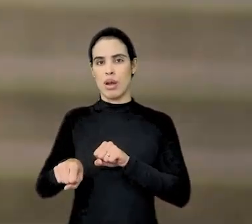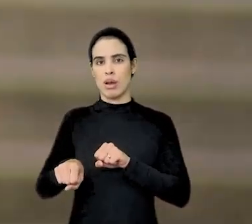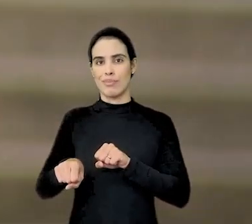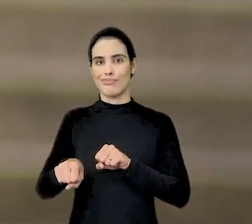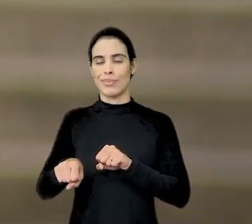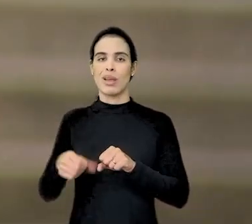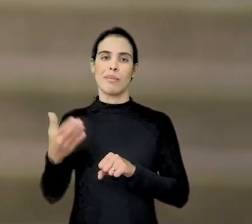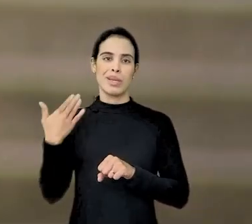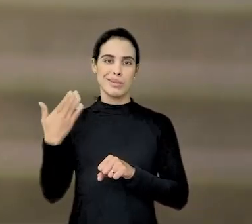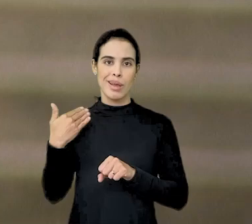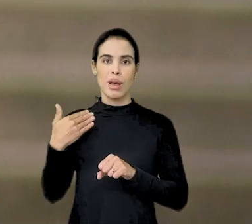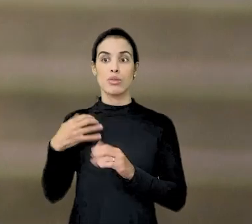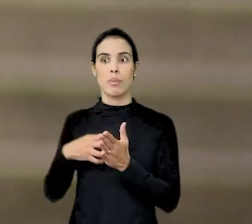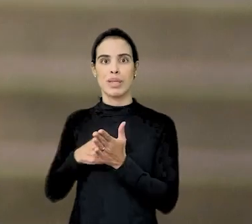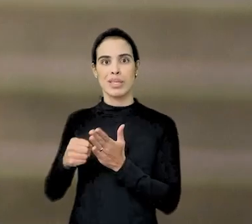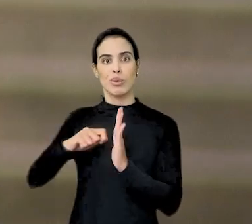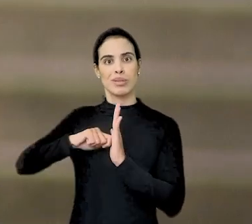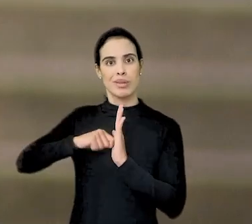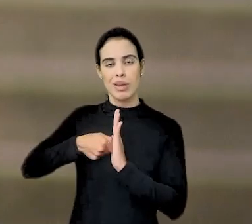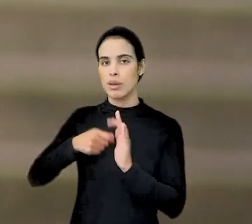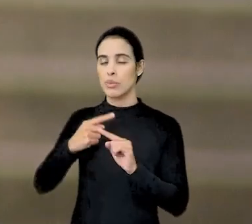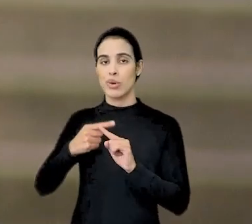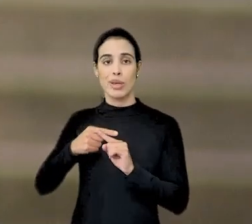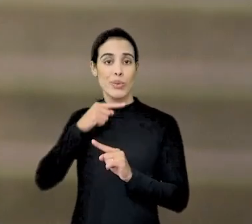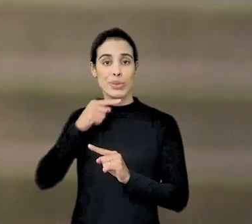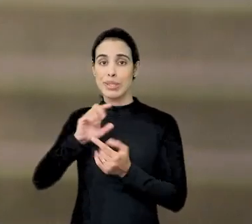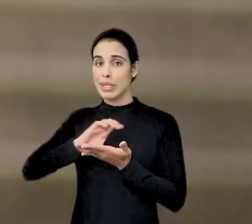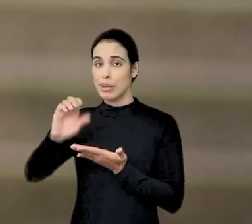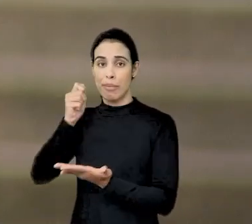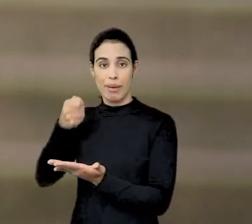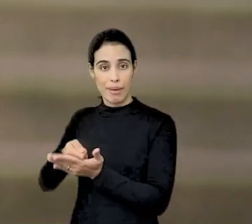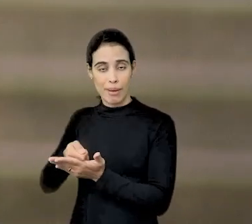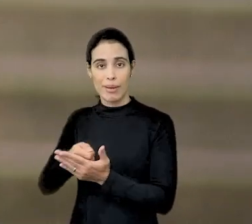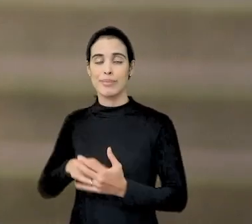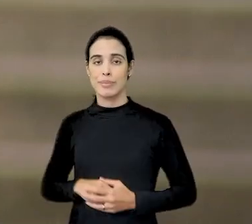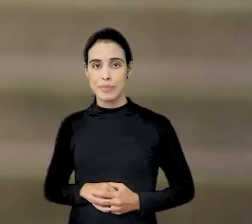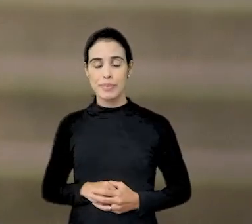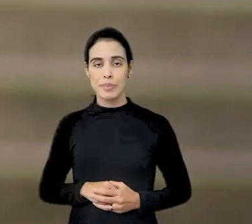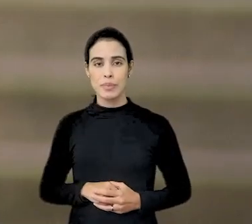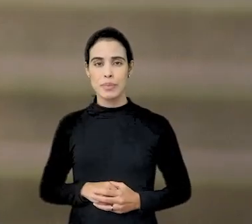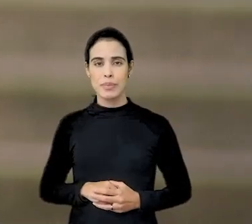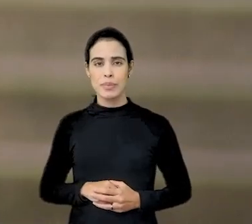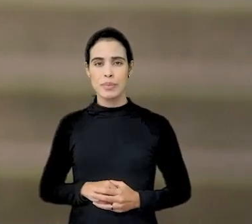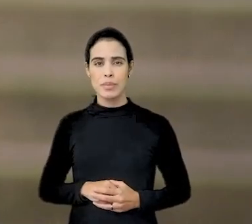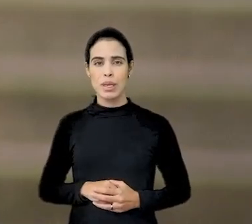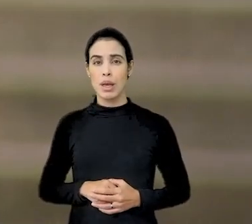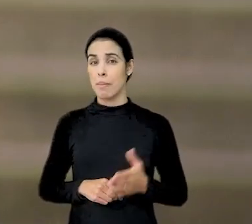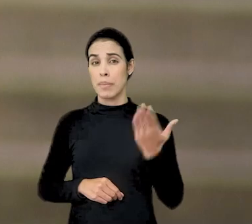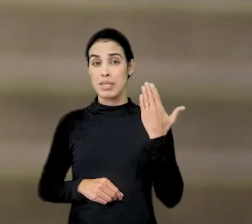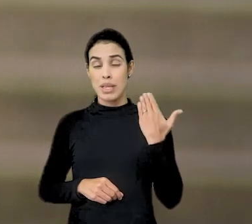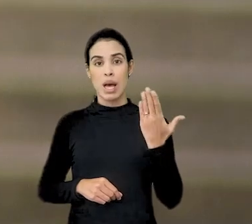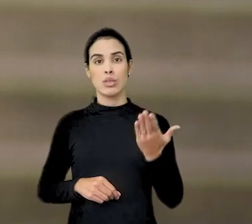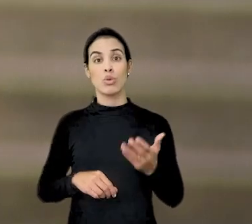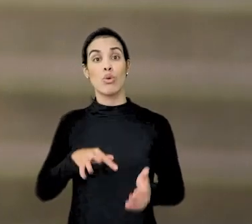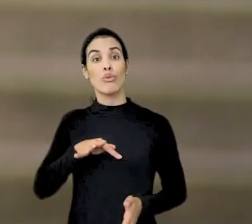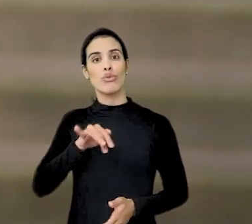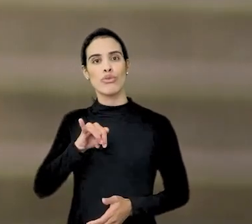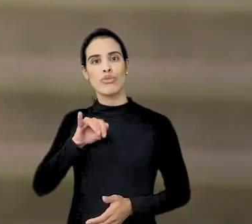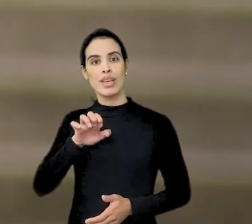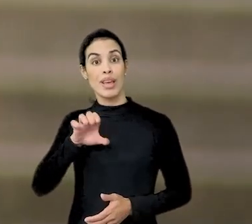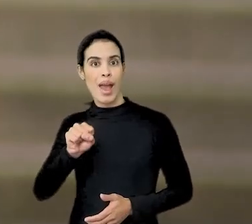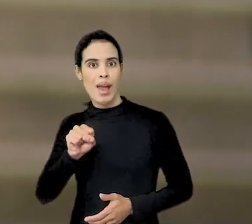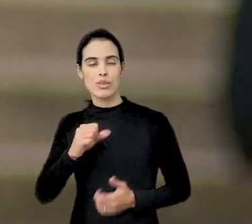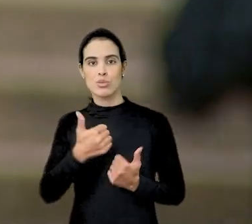mesmo. Tive que trancar a matrícula porque eu não tinha dinheiro, condições de pagar. né? Vim de um processo que não existia FIES, não